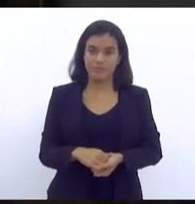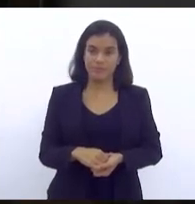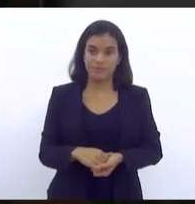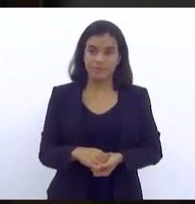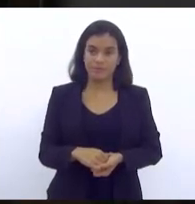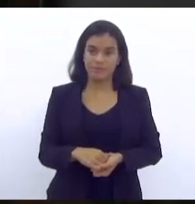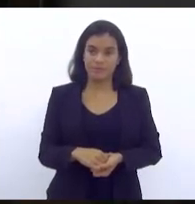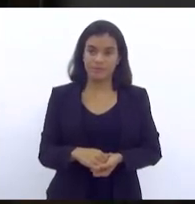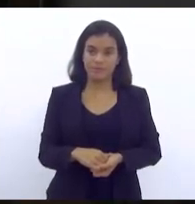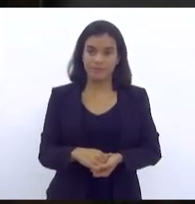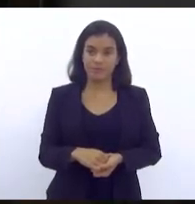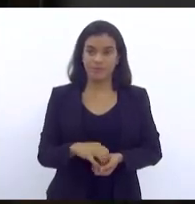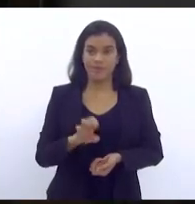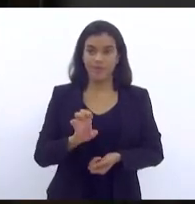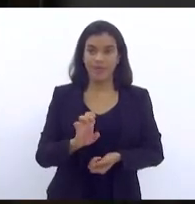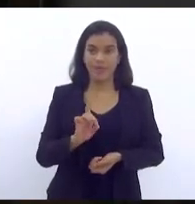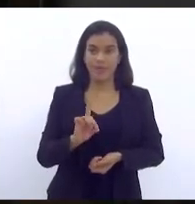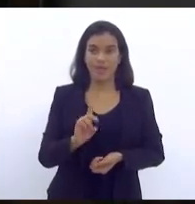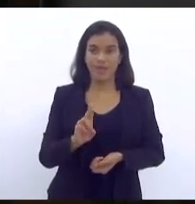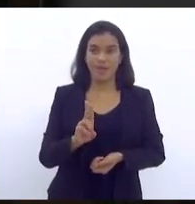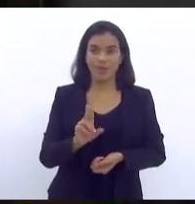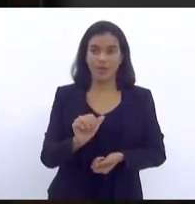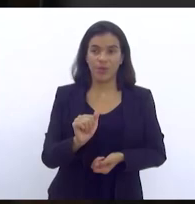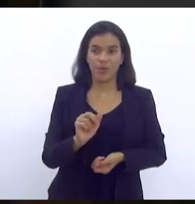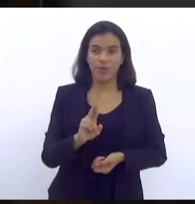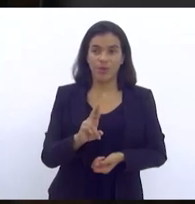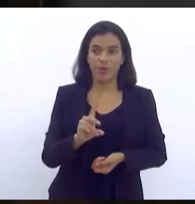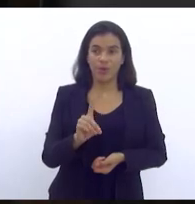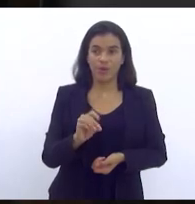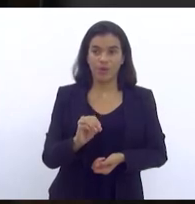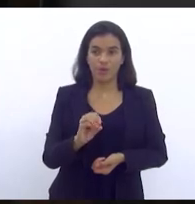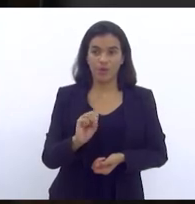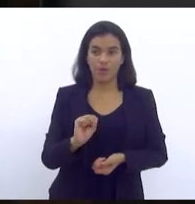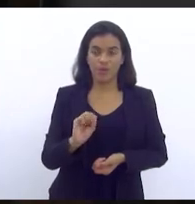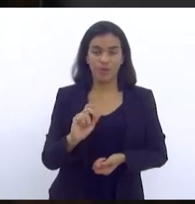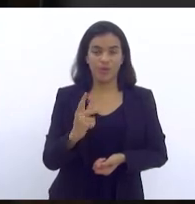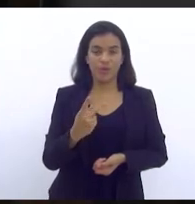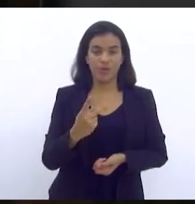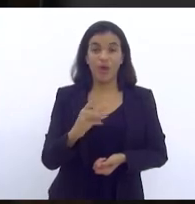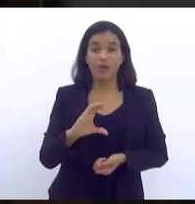eh Eduardo Chau pela Defensoria Pública do